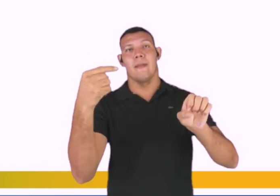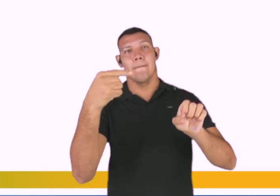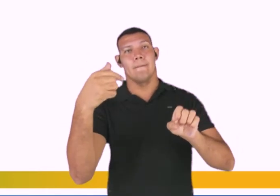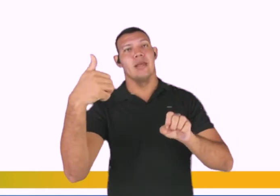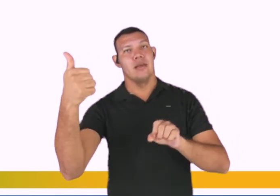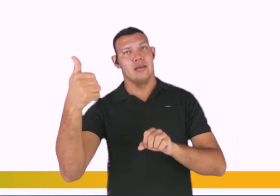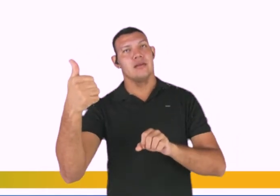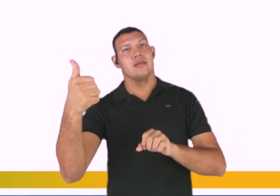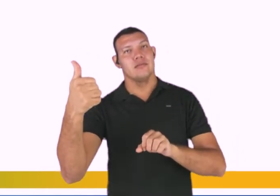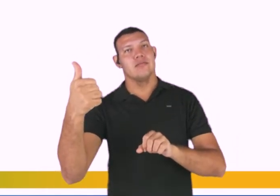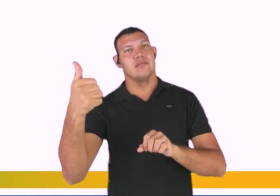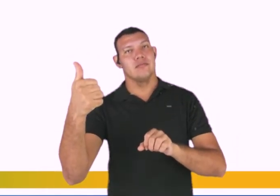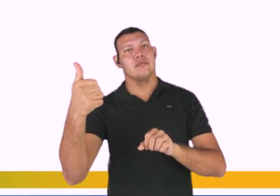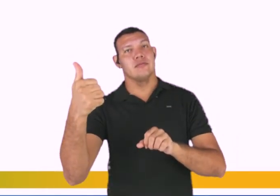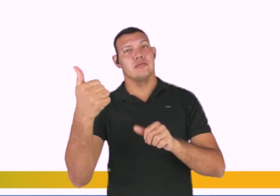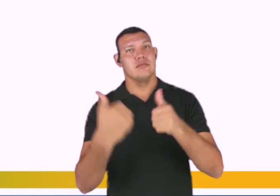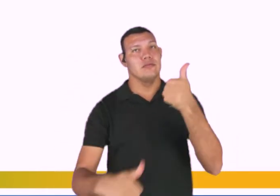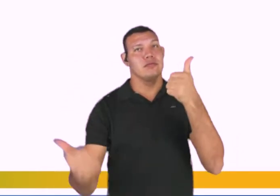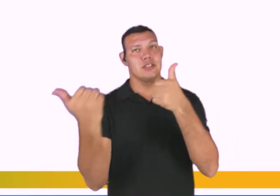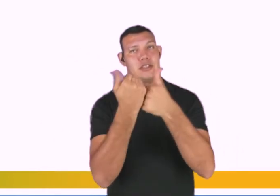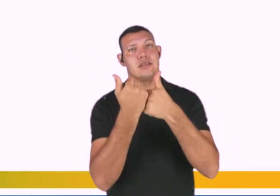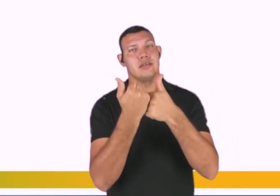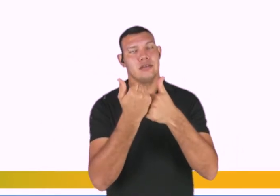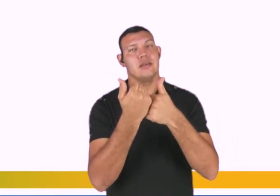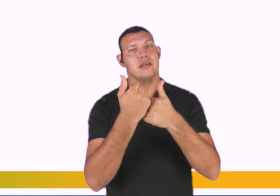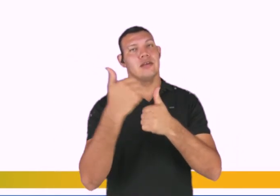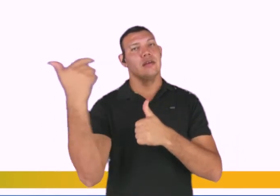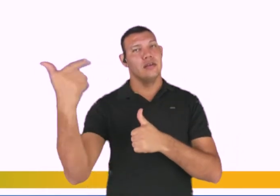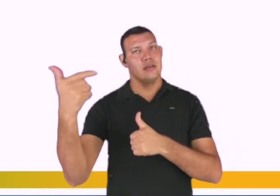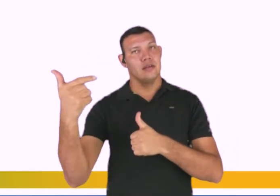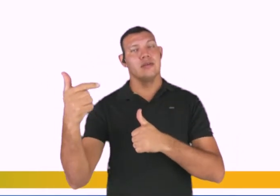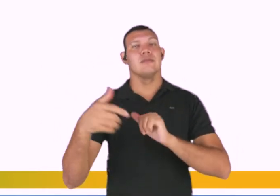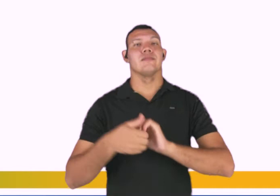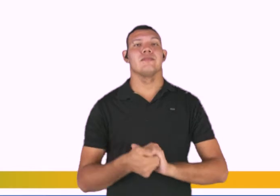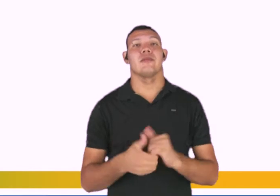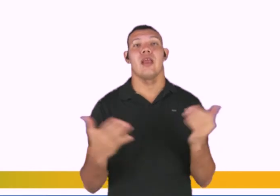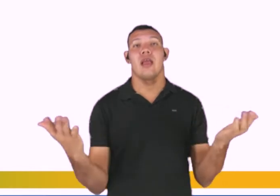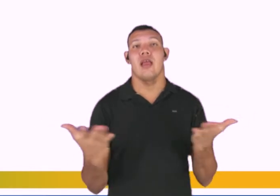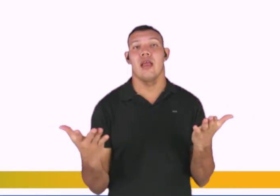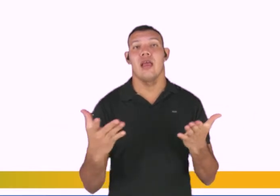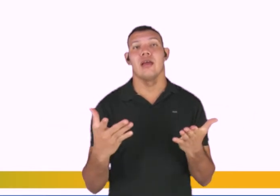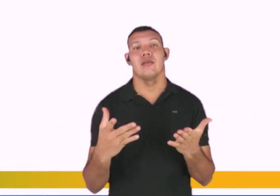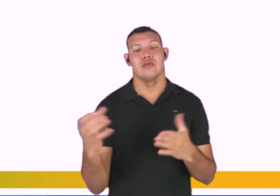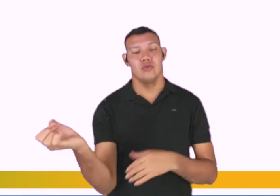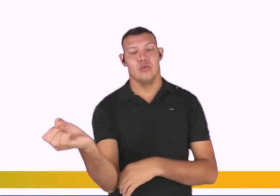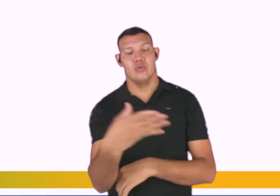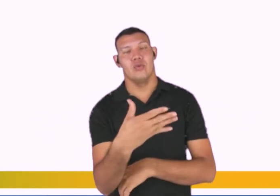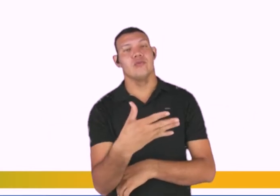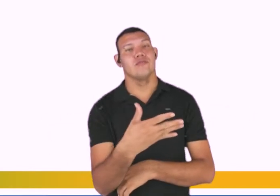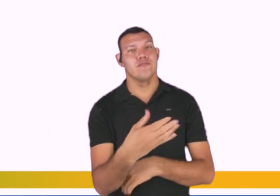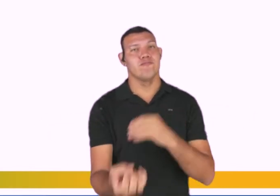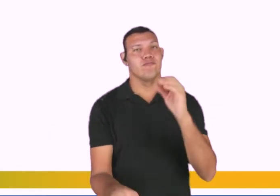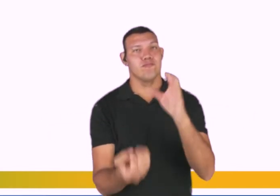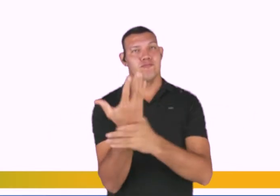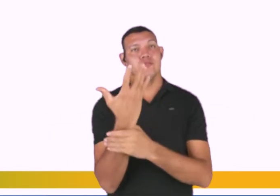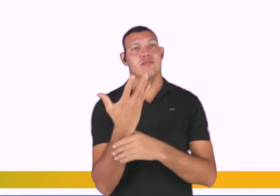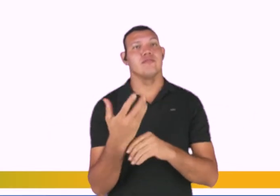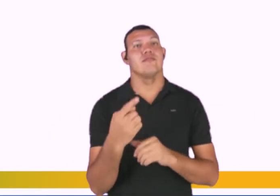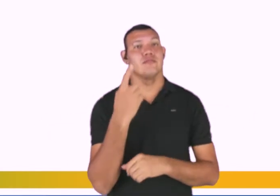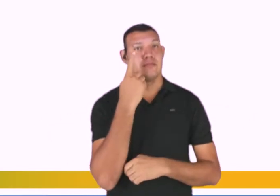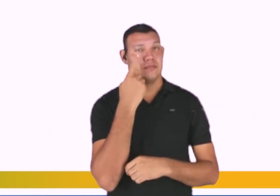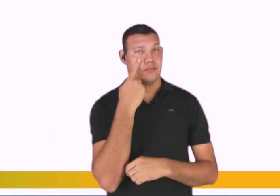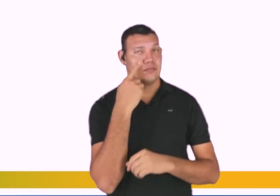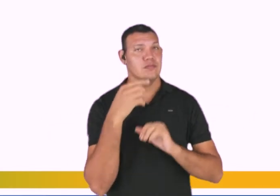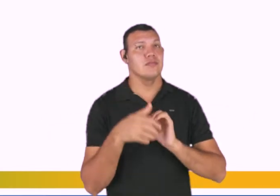a segunda equação, nós vamos obter um outro sistema. Então observe aí